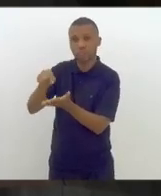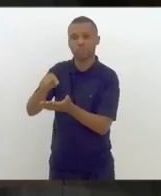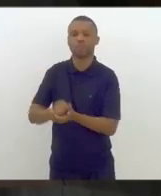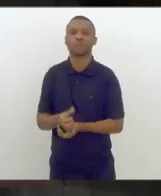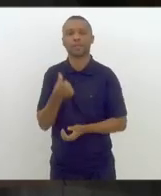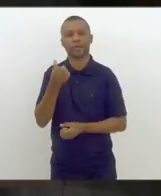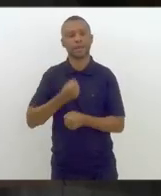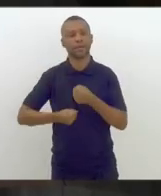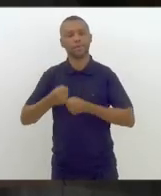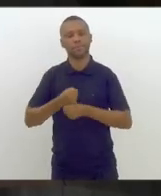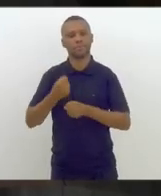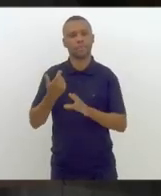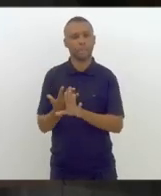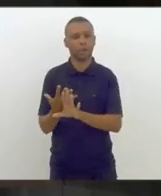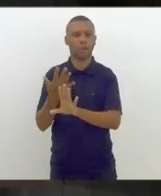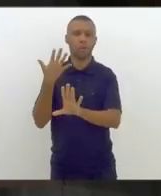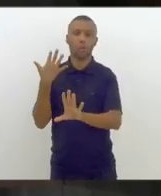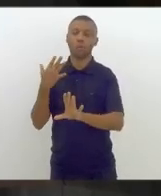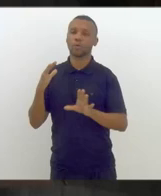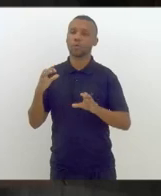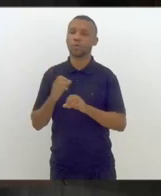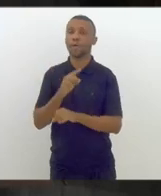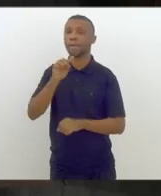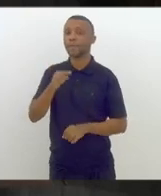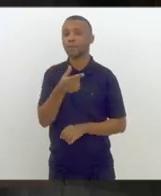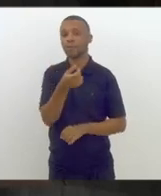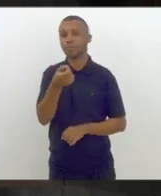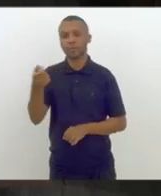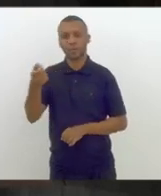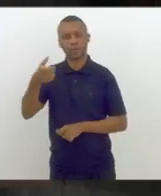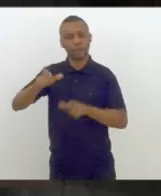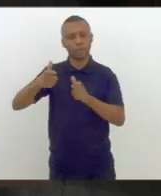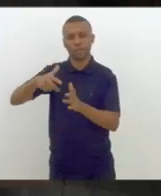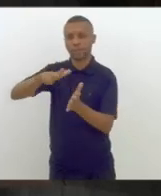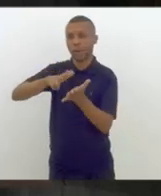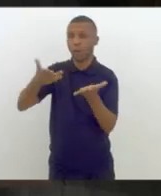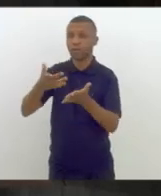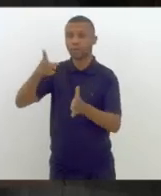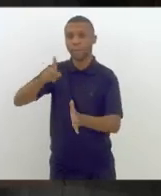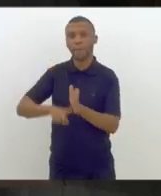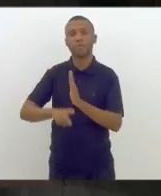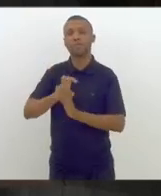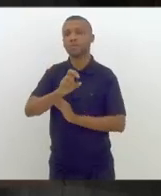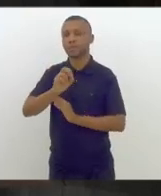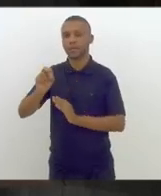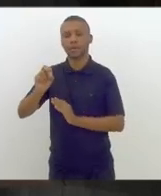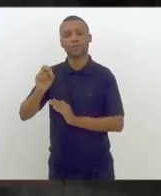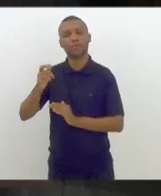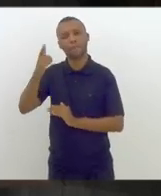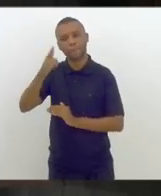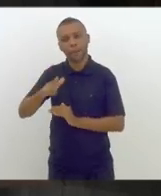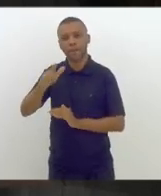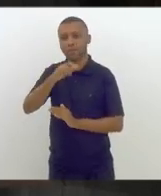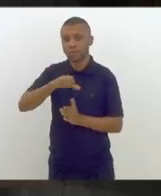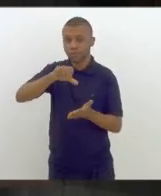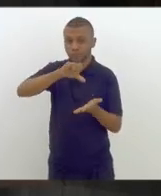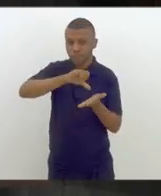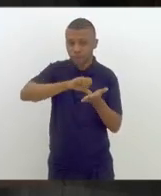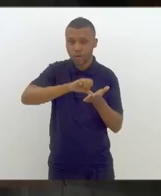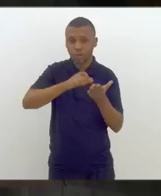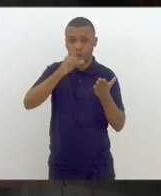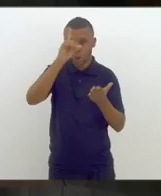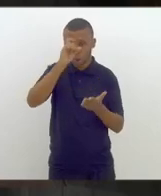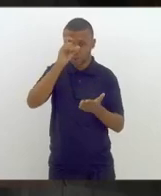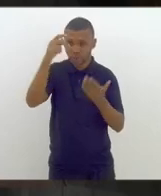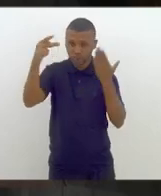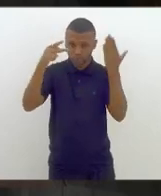6 anos atrás, eram cerca de 1.200. Hoje, são menos de 500. Mais um manicômio está sendo fechado nesse